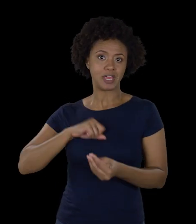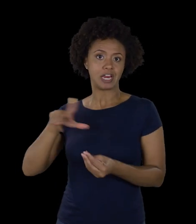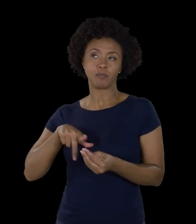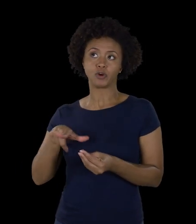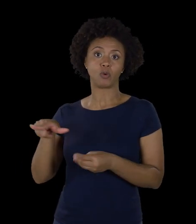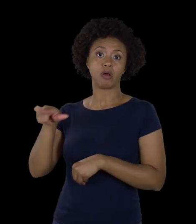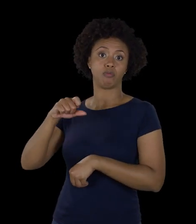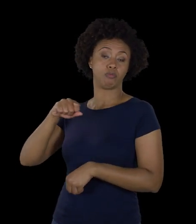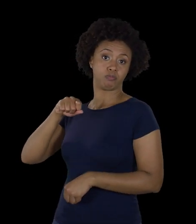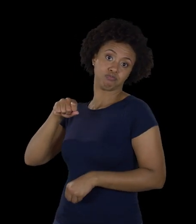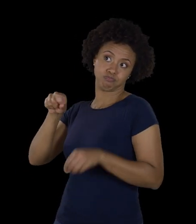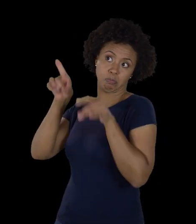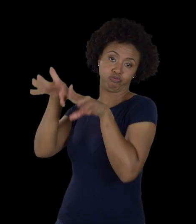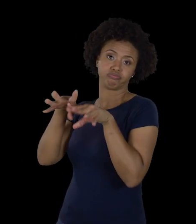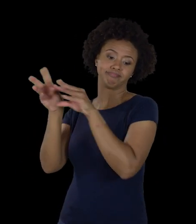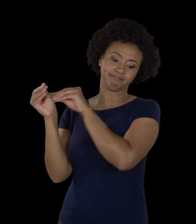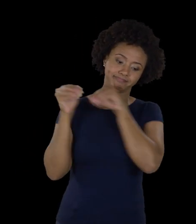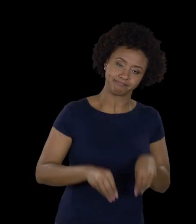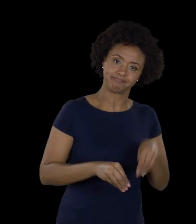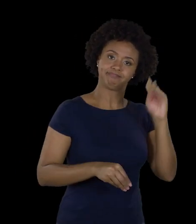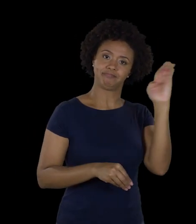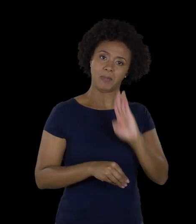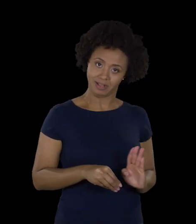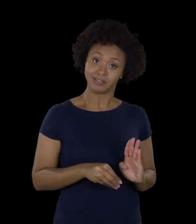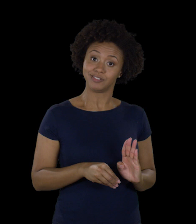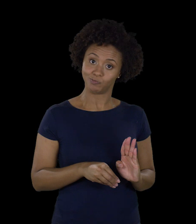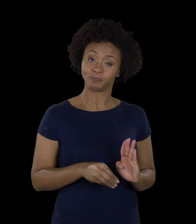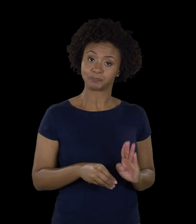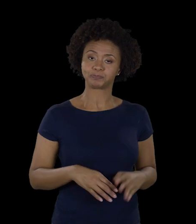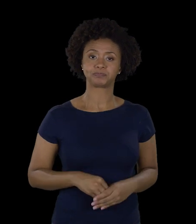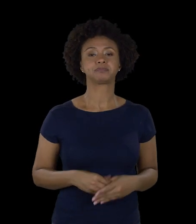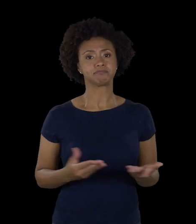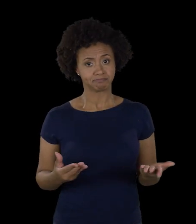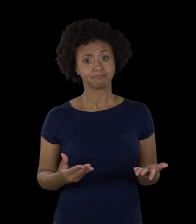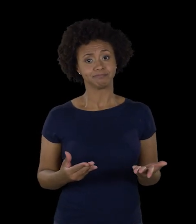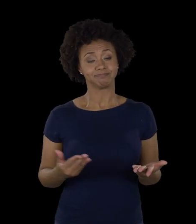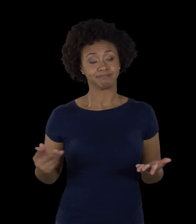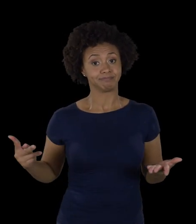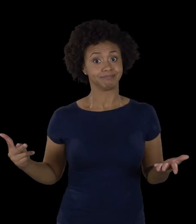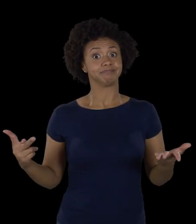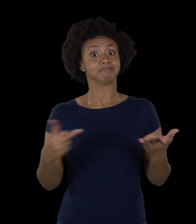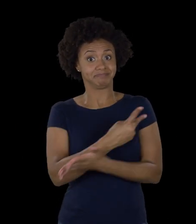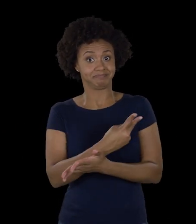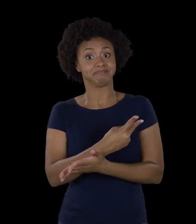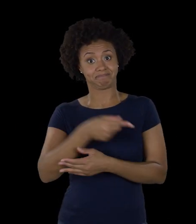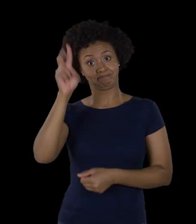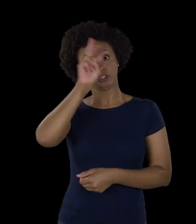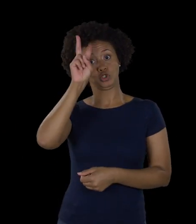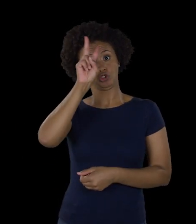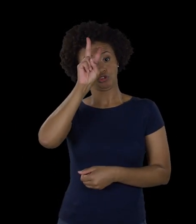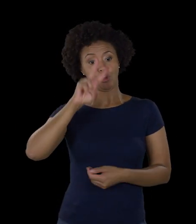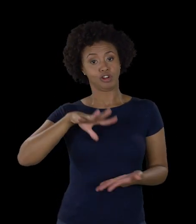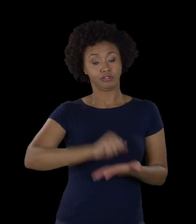Brasil. É uma situação inédita na história entre colônias, e isso vai